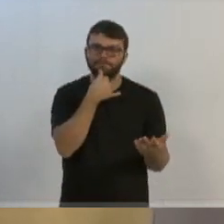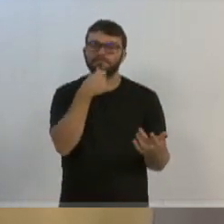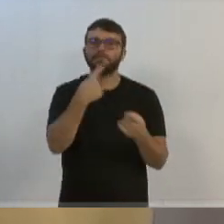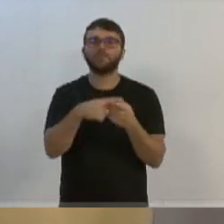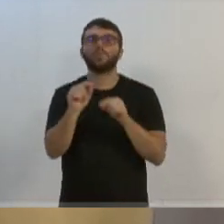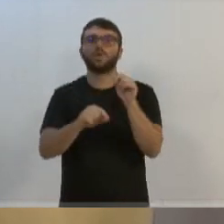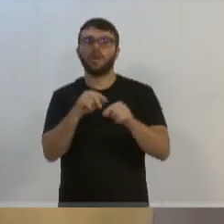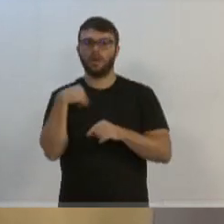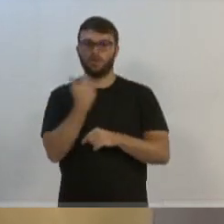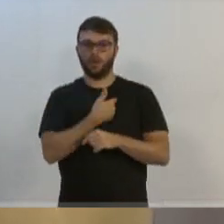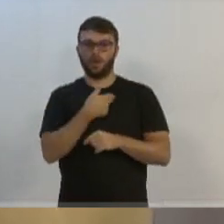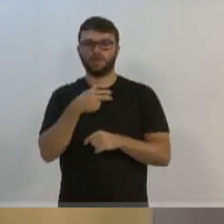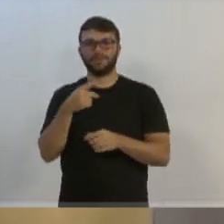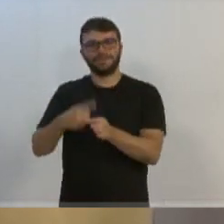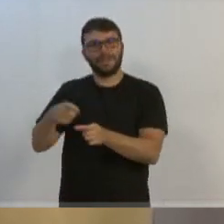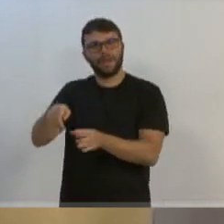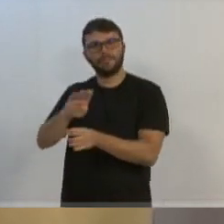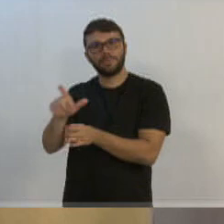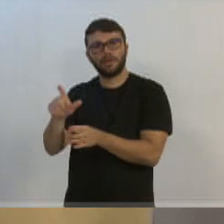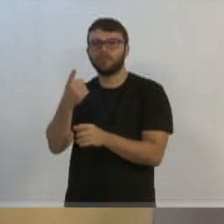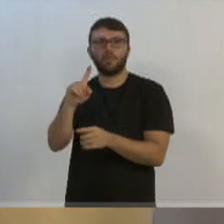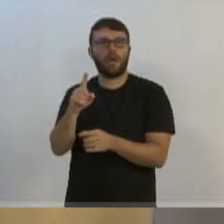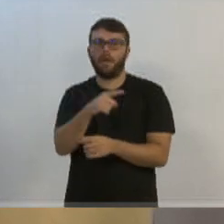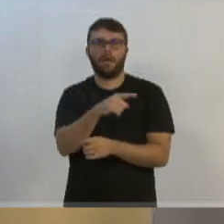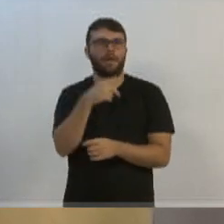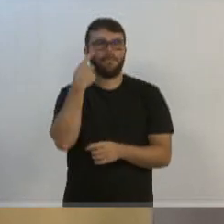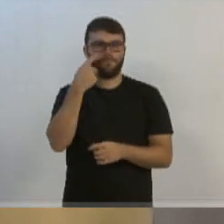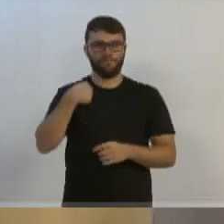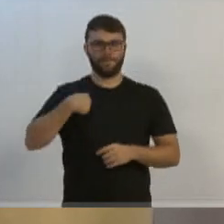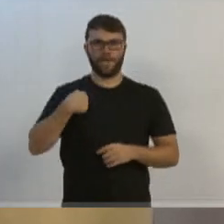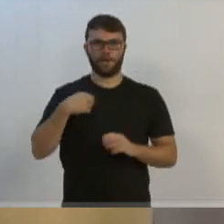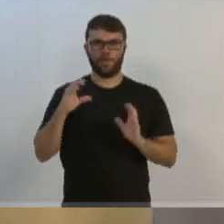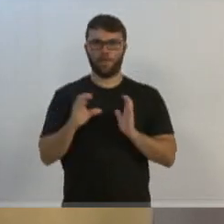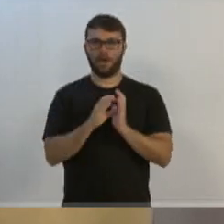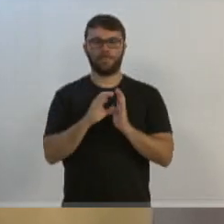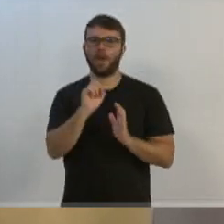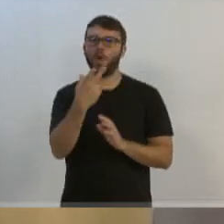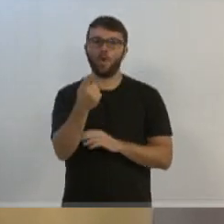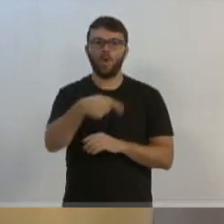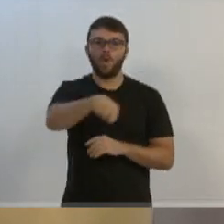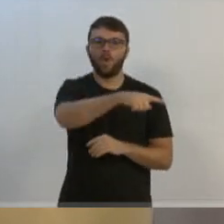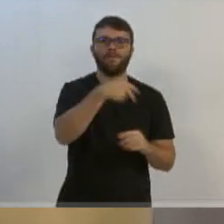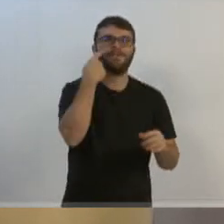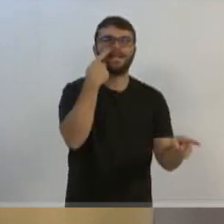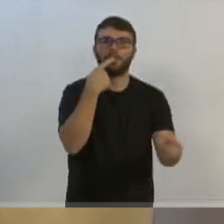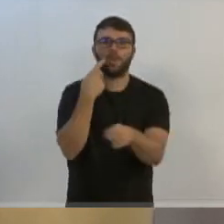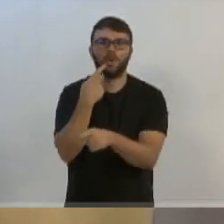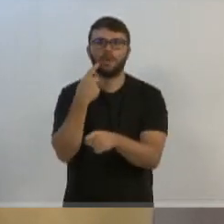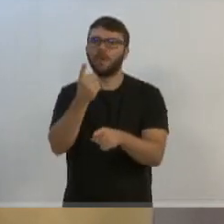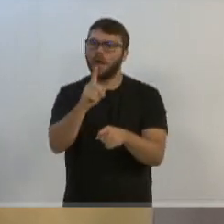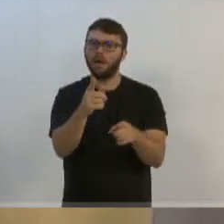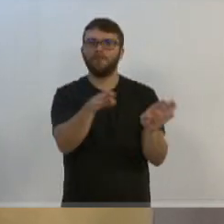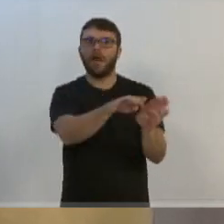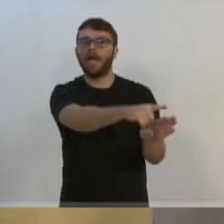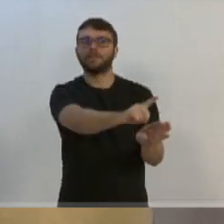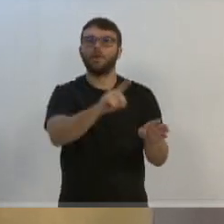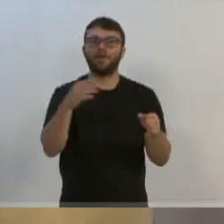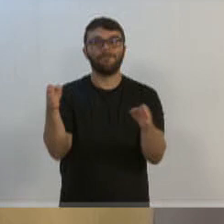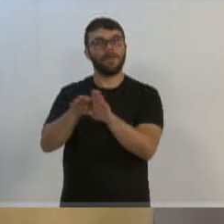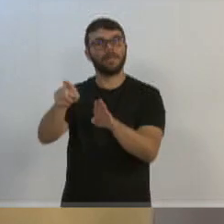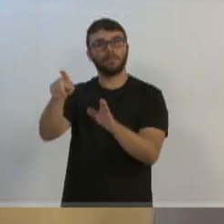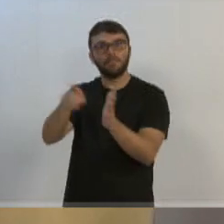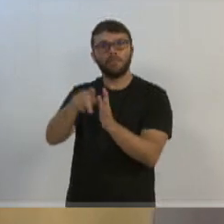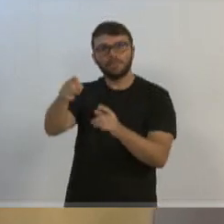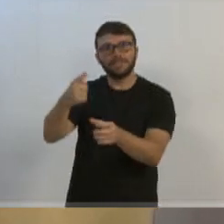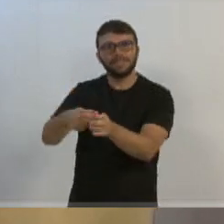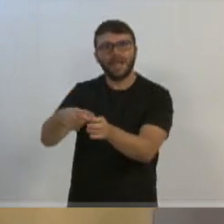cidade de Blumenau, não é para o vereador Alexandre Caminha. Não é para o vereador aqui, não é para os vereadores aqui que as portas se fecham. As portas se fecham para o município. E a partir da